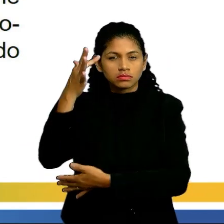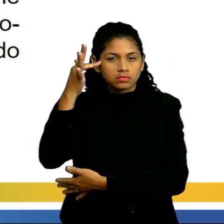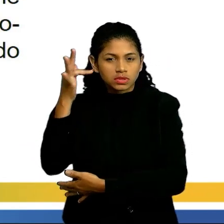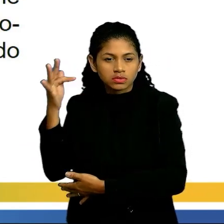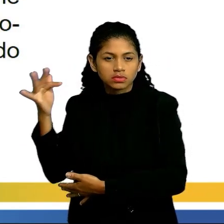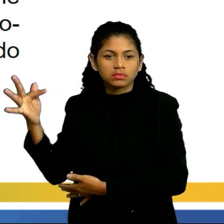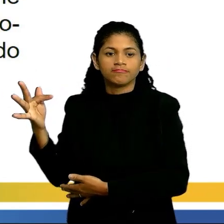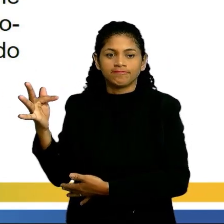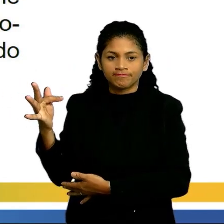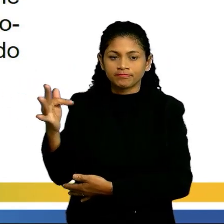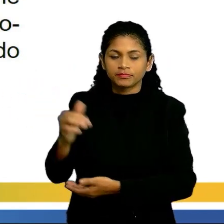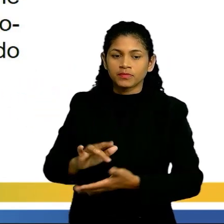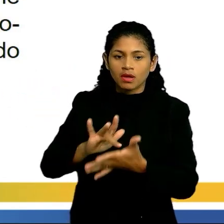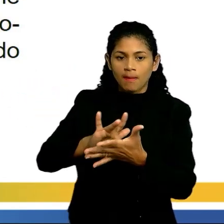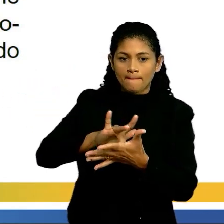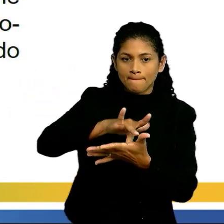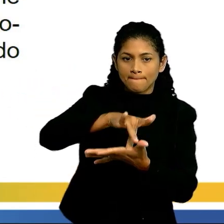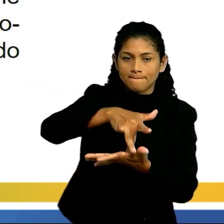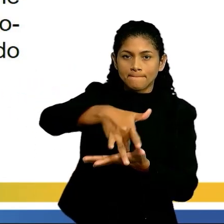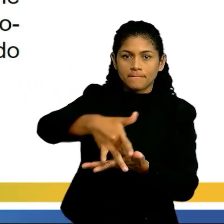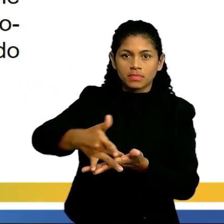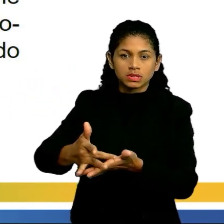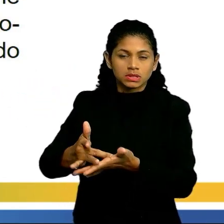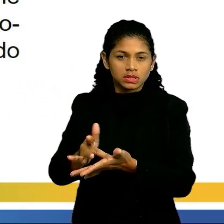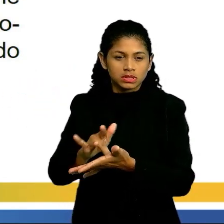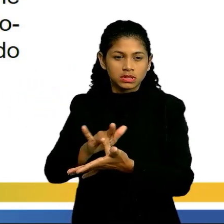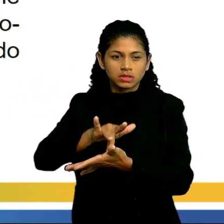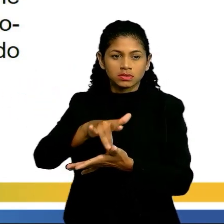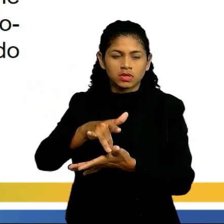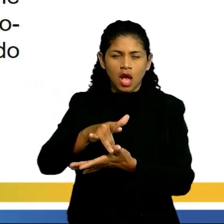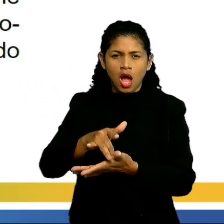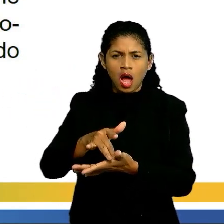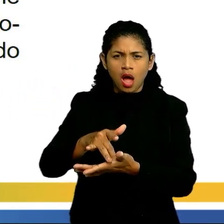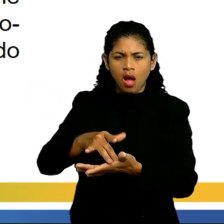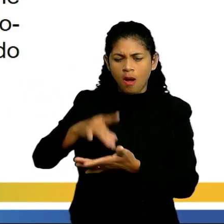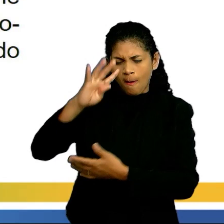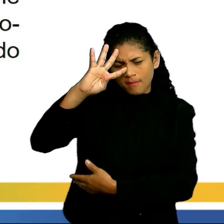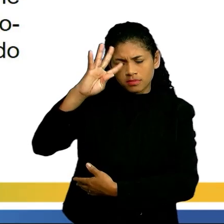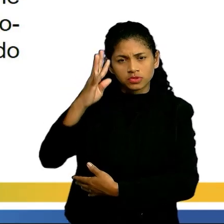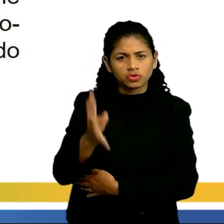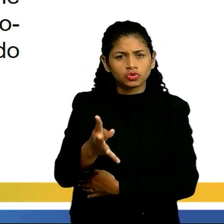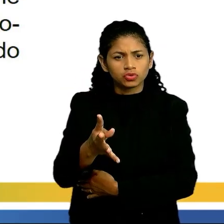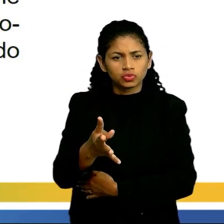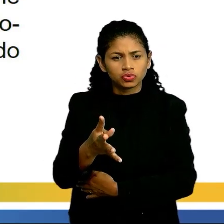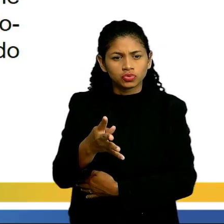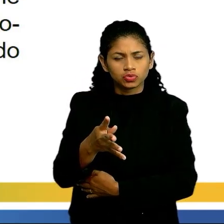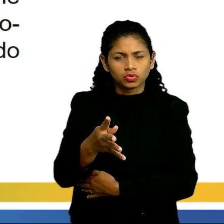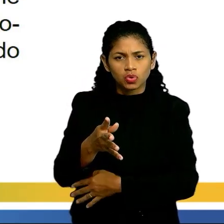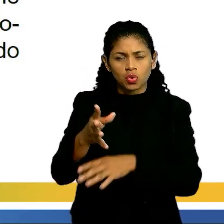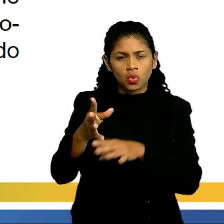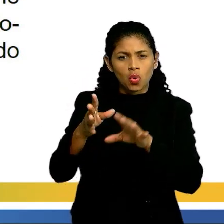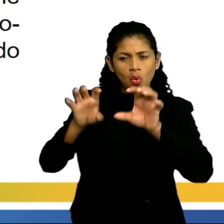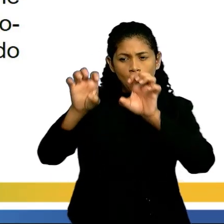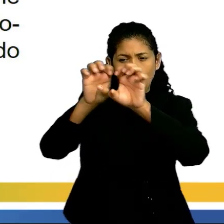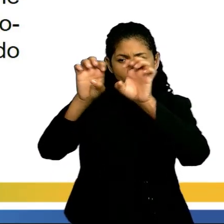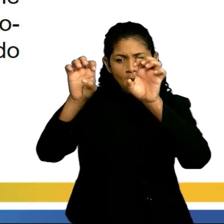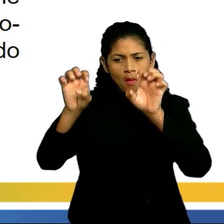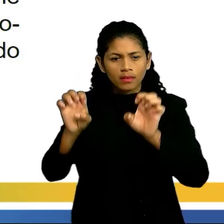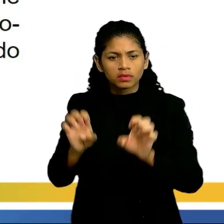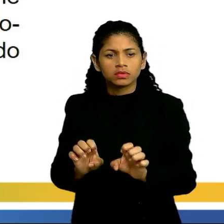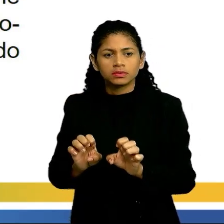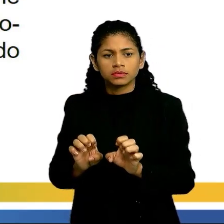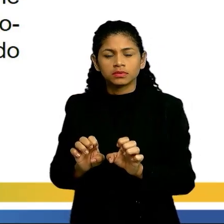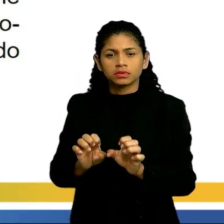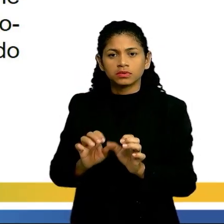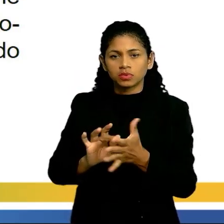das fundadoras da dança moderna, questionou os parâmetros severos do balé